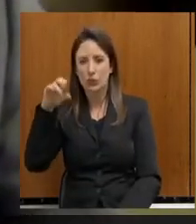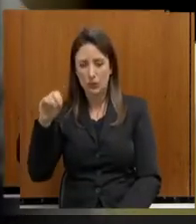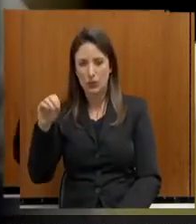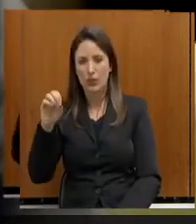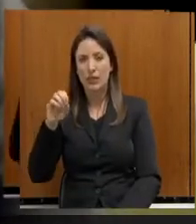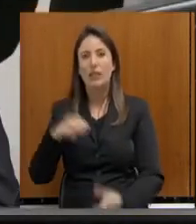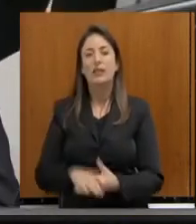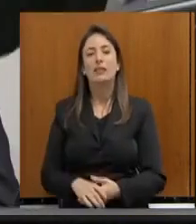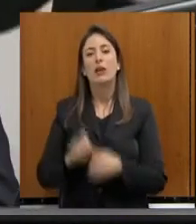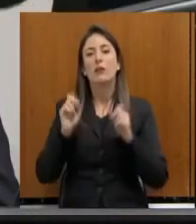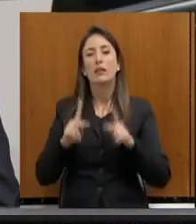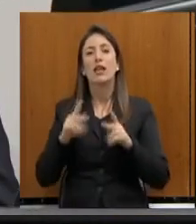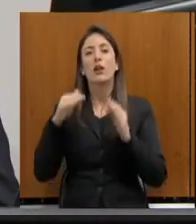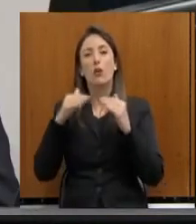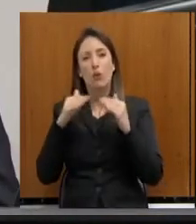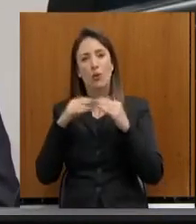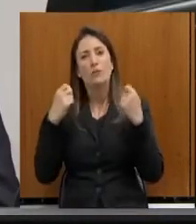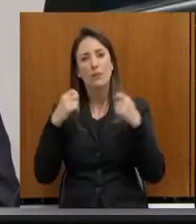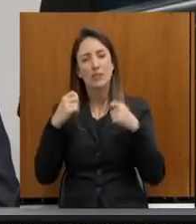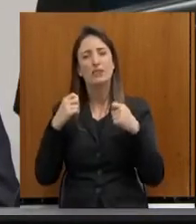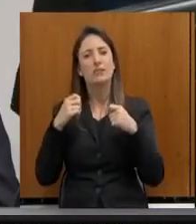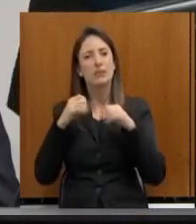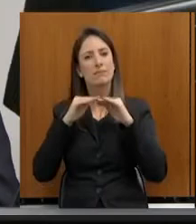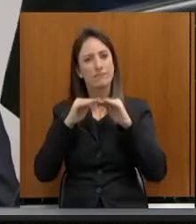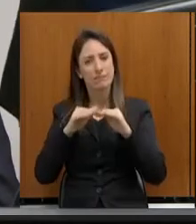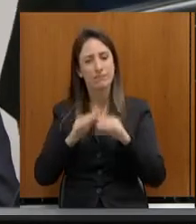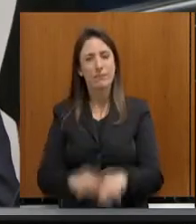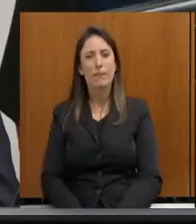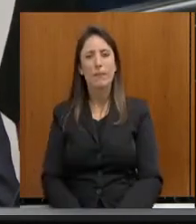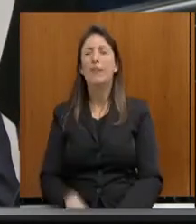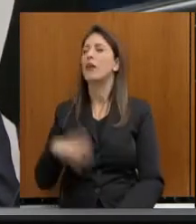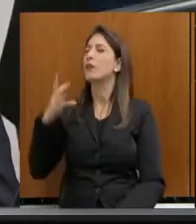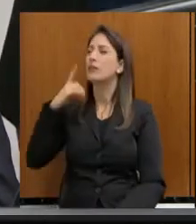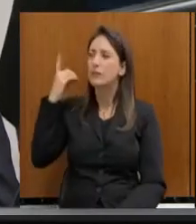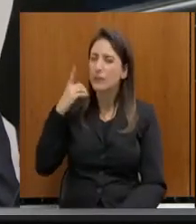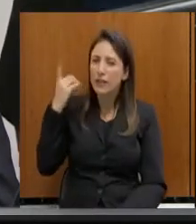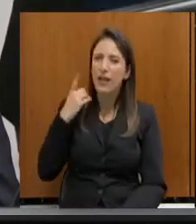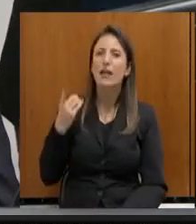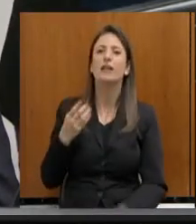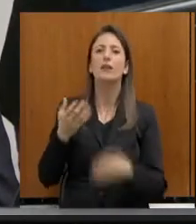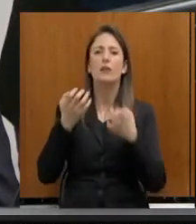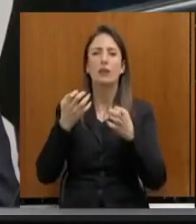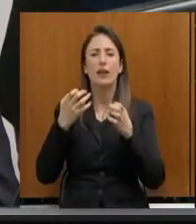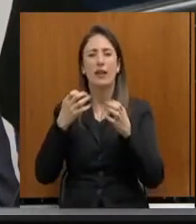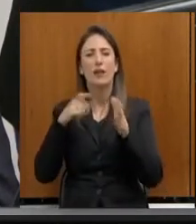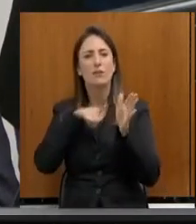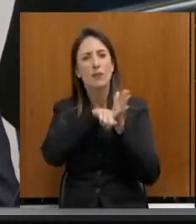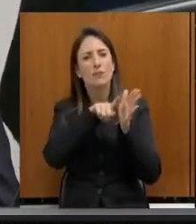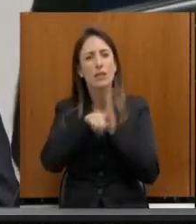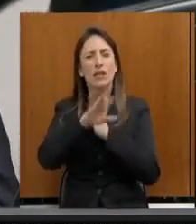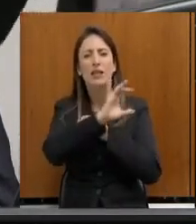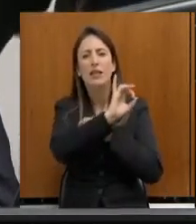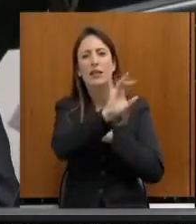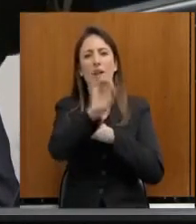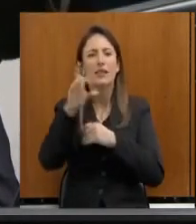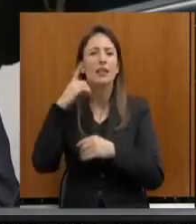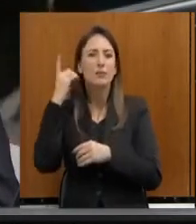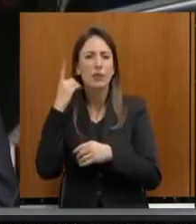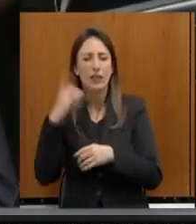Deputado peço a vossa excelência para fazer a indagação por Deputado